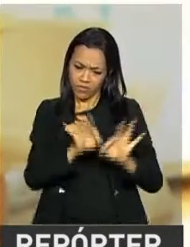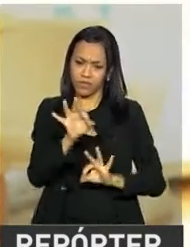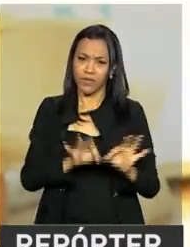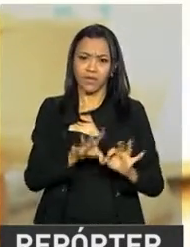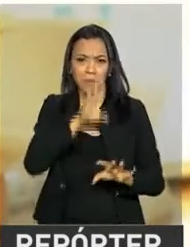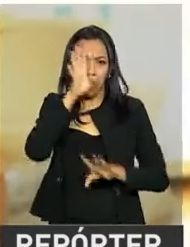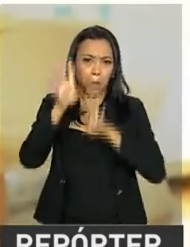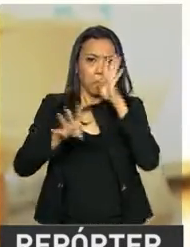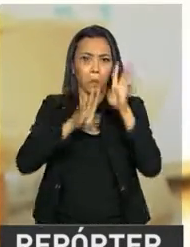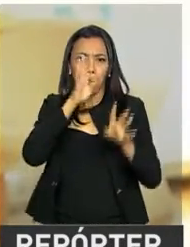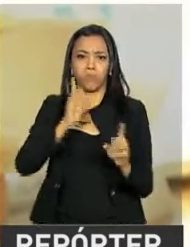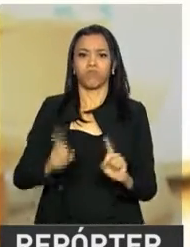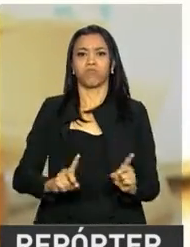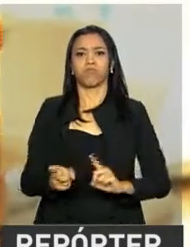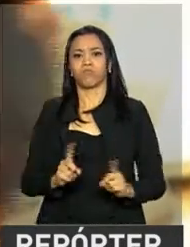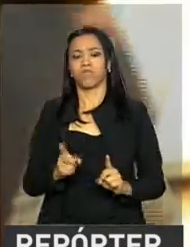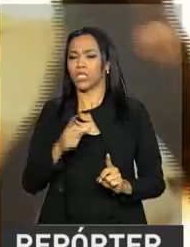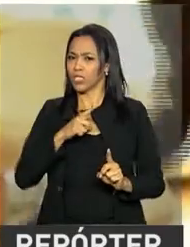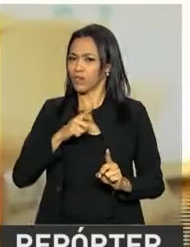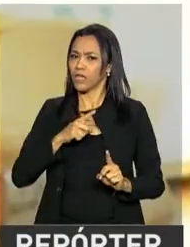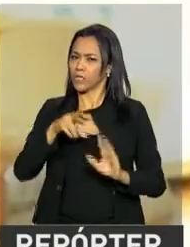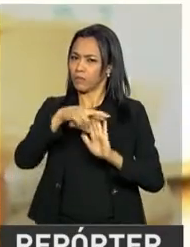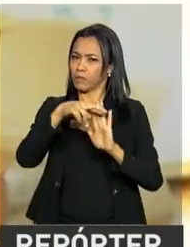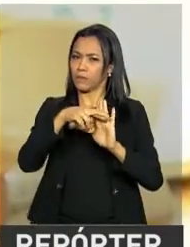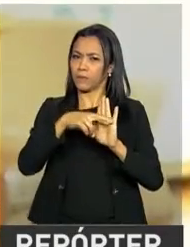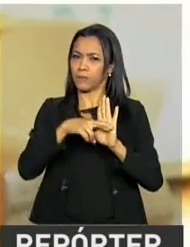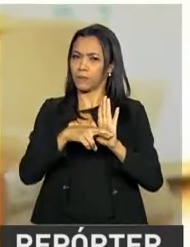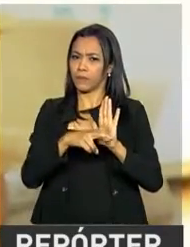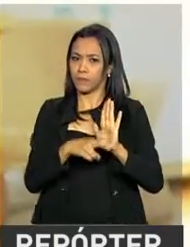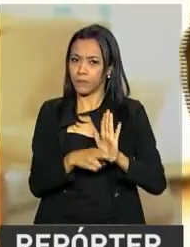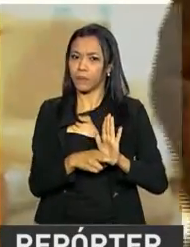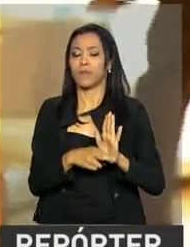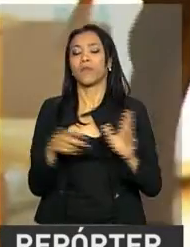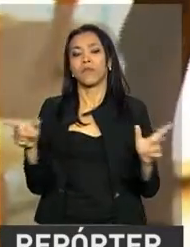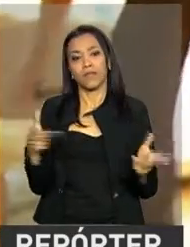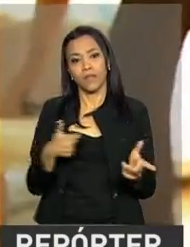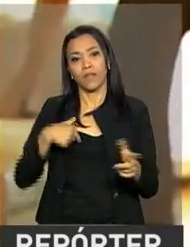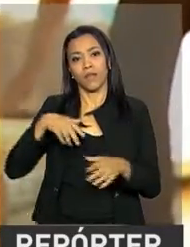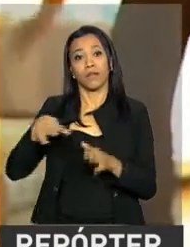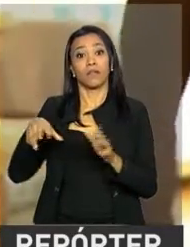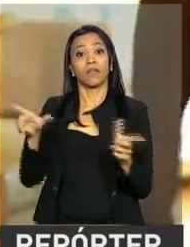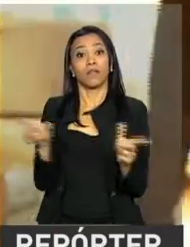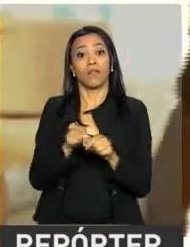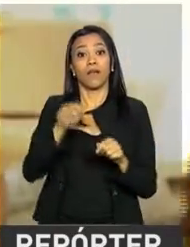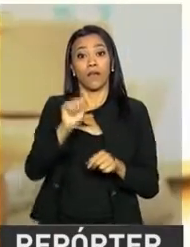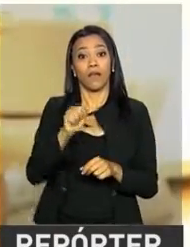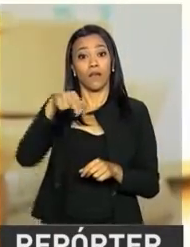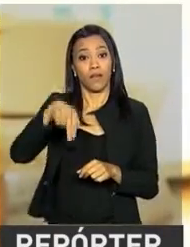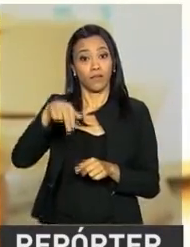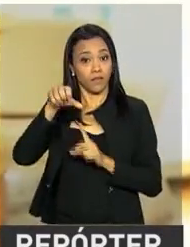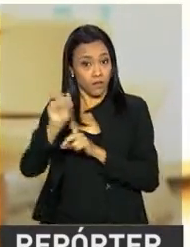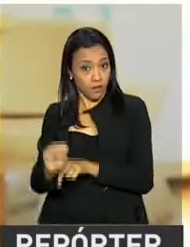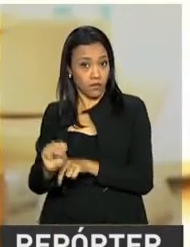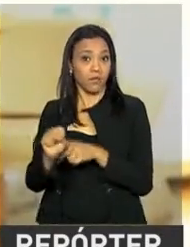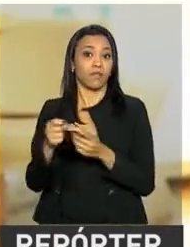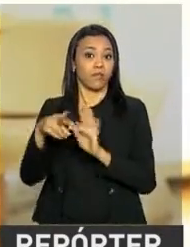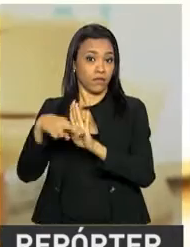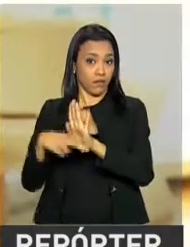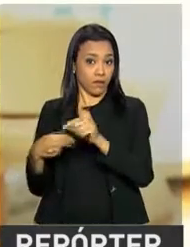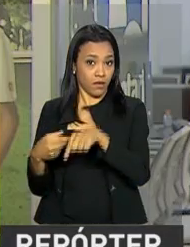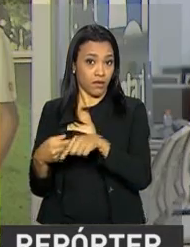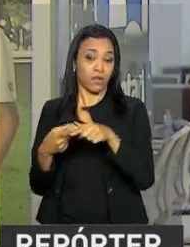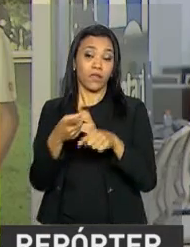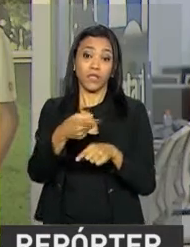que regulatoriamente seguisse tudo que a gente preconiza na ANS e de uma forma que o consumidor tivesse segurança